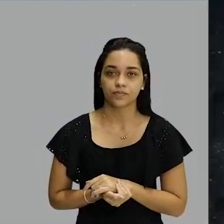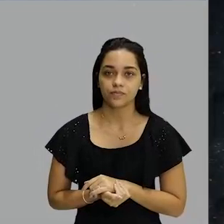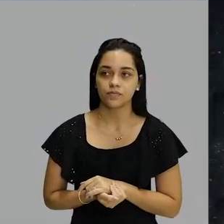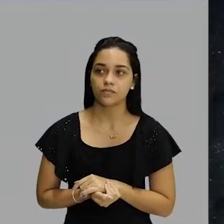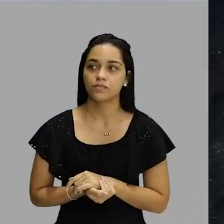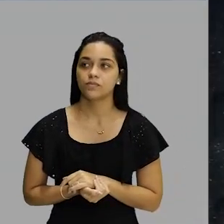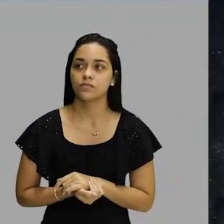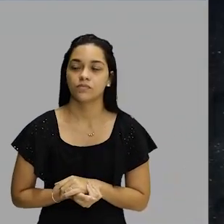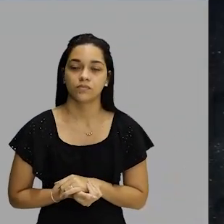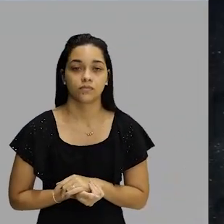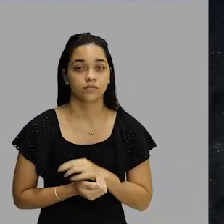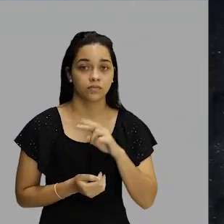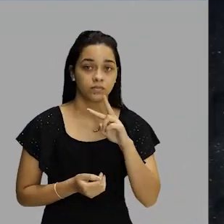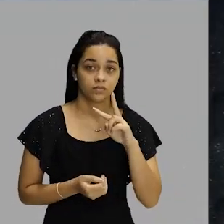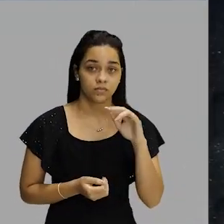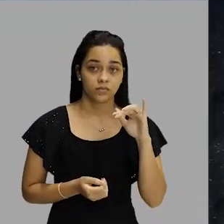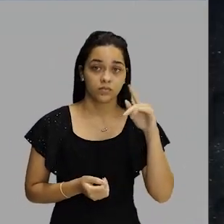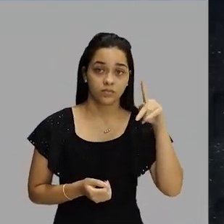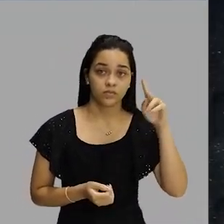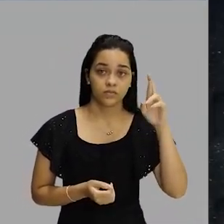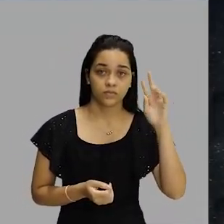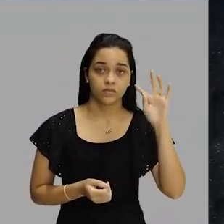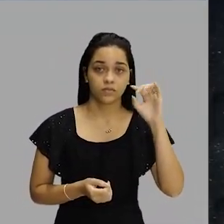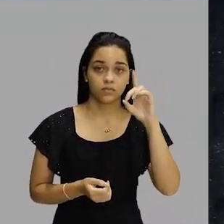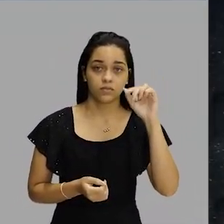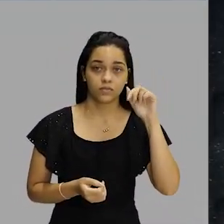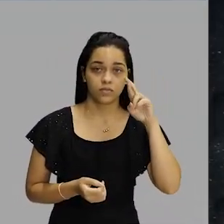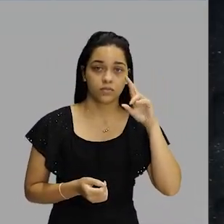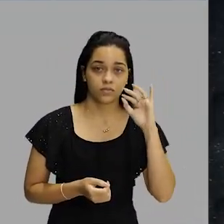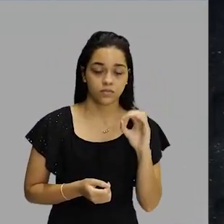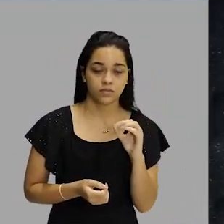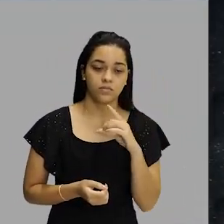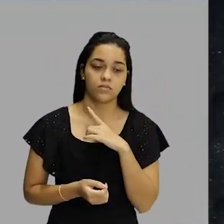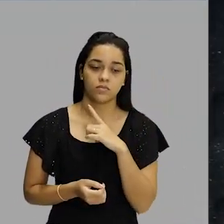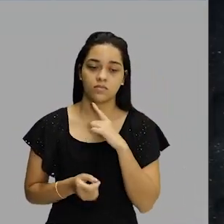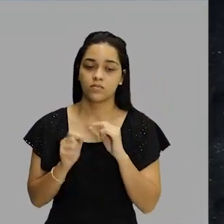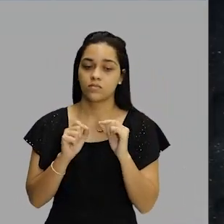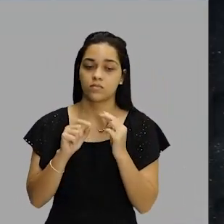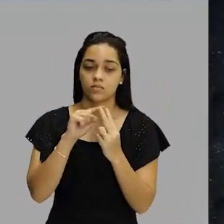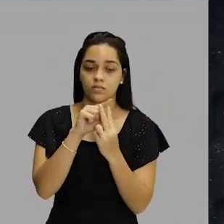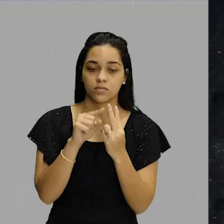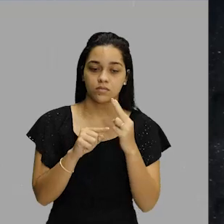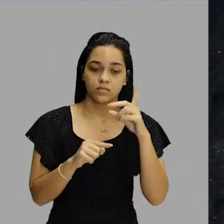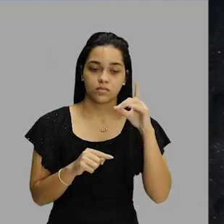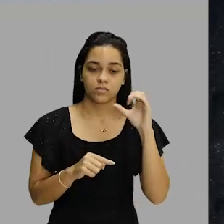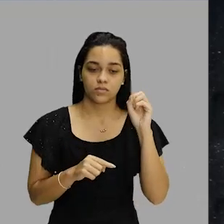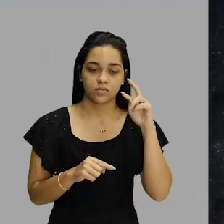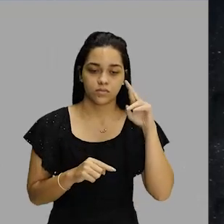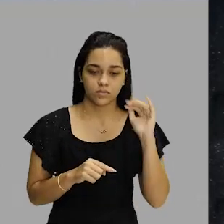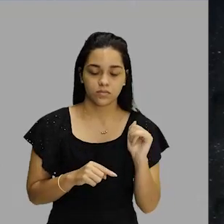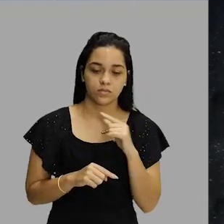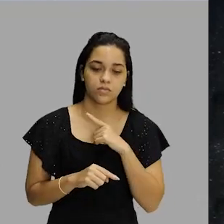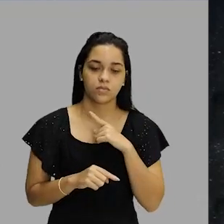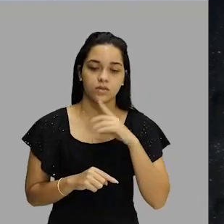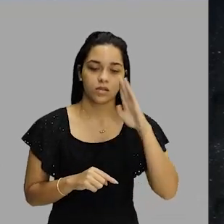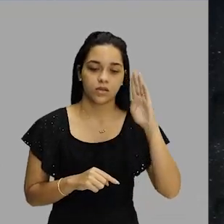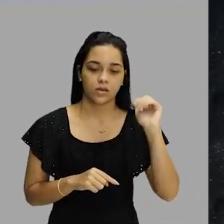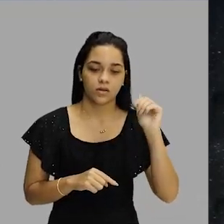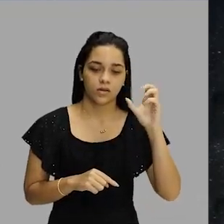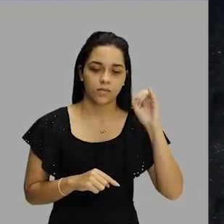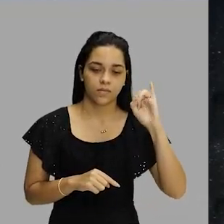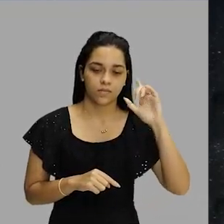No caso, a ameba ela vai ser um protozoário. Existem, portanto, dois tipos de desinteria. Tem a